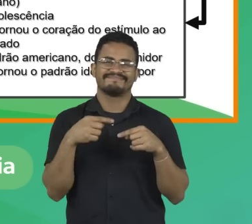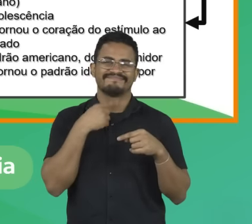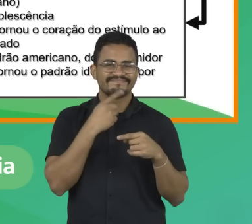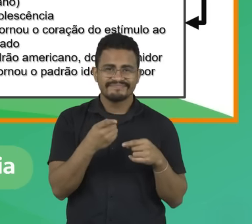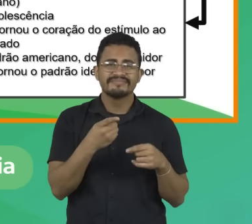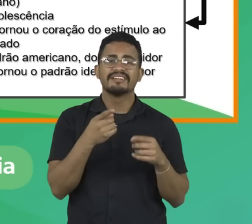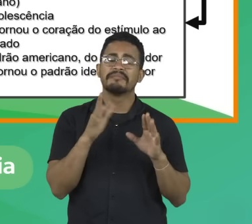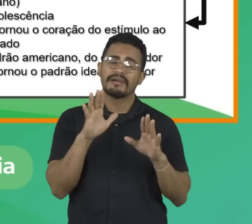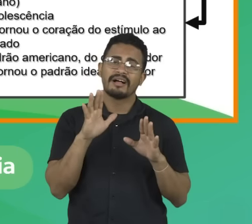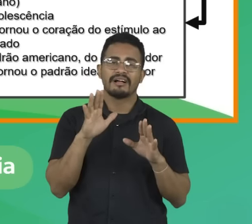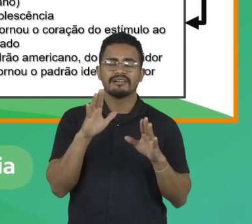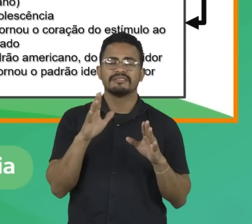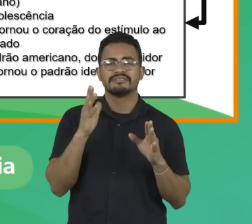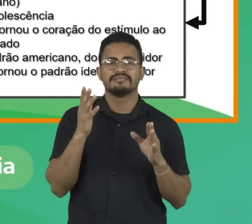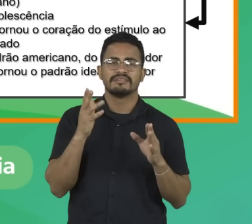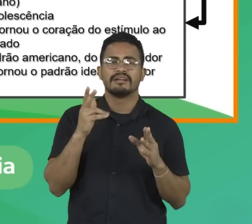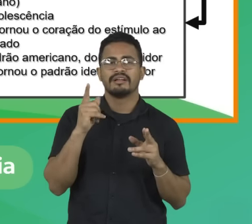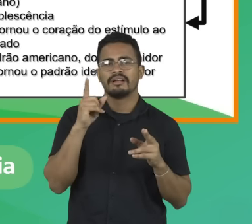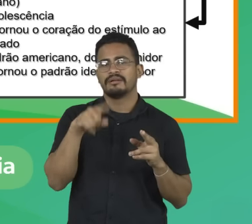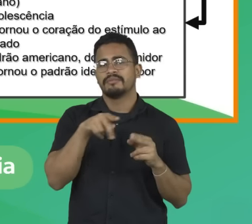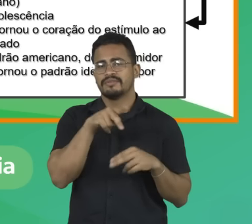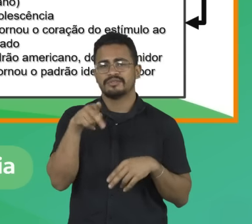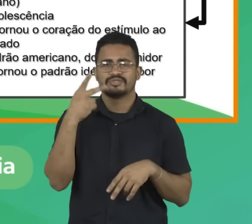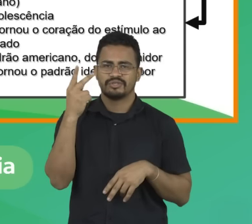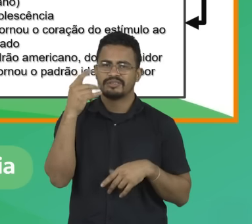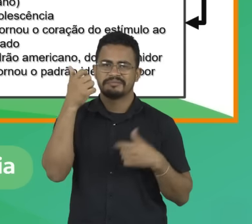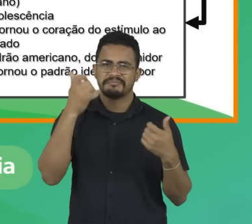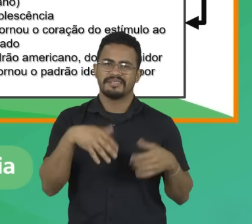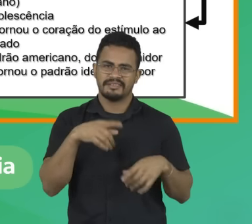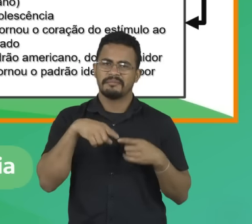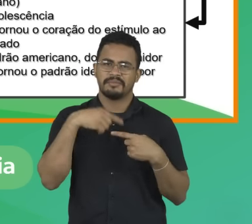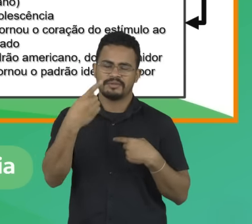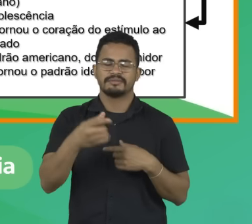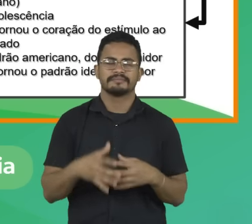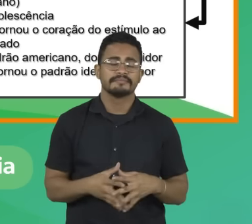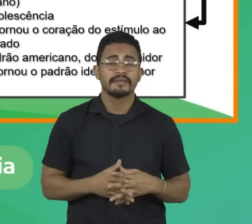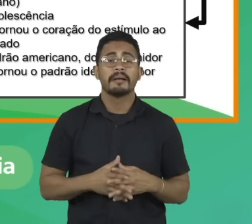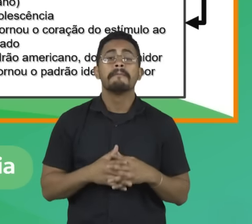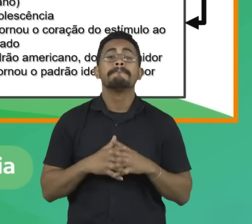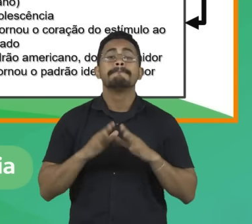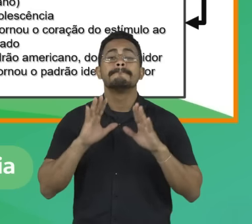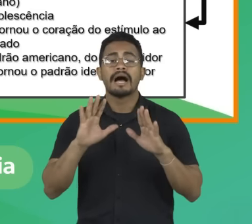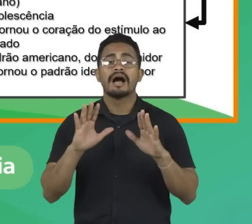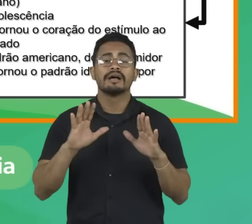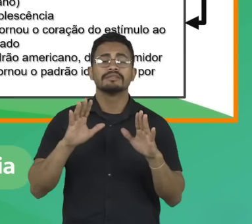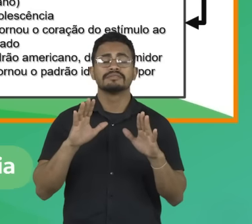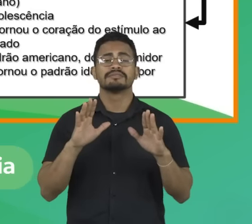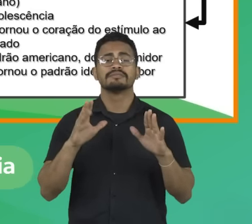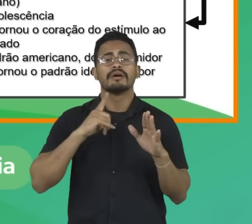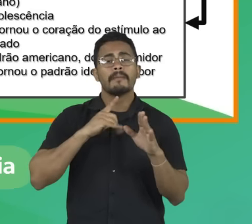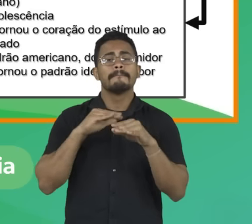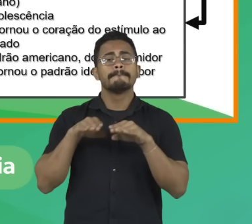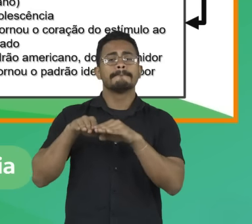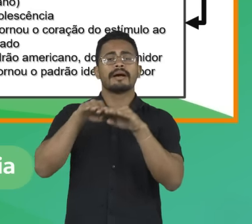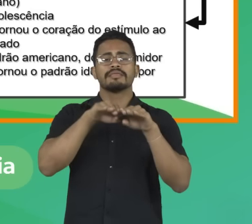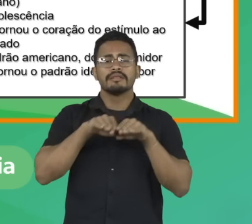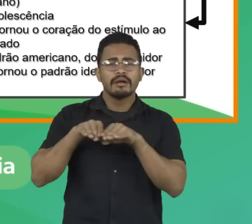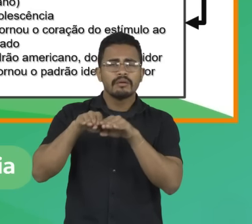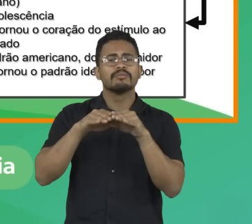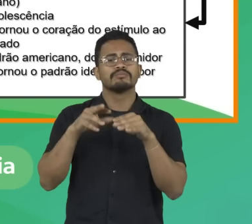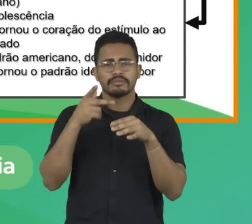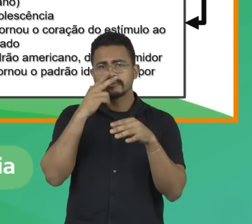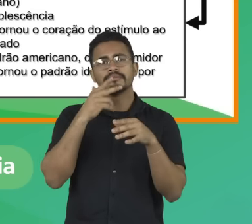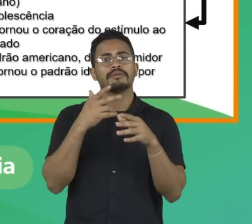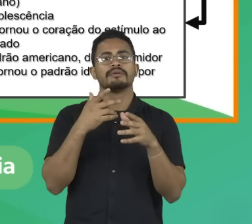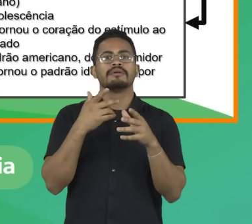aí cabe a um professor de história para comentar mais adiante. De qualquer maneira, esse padrão se tornou idealizado por outros países e eles acabaram